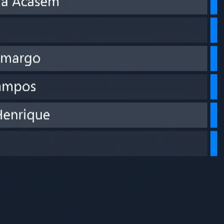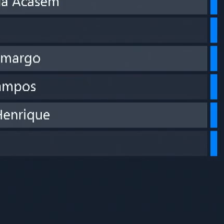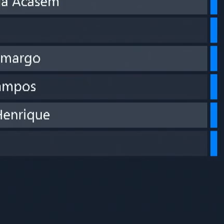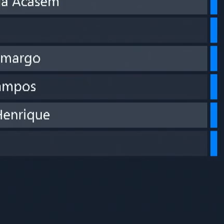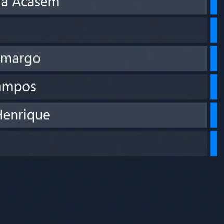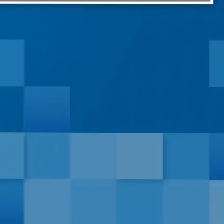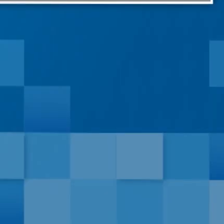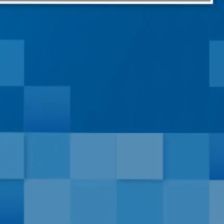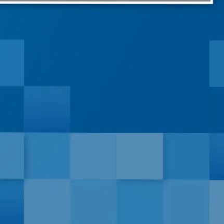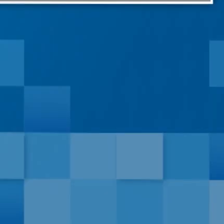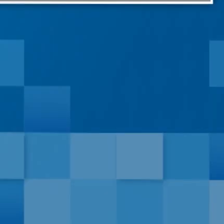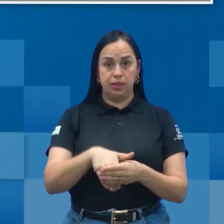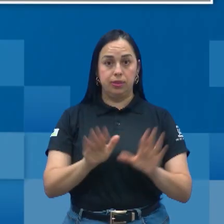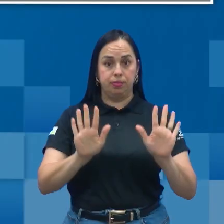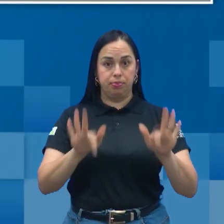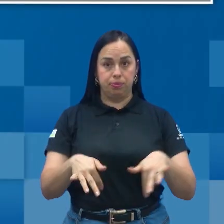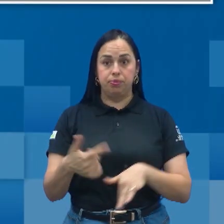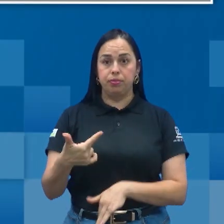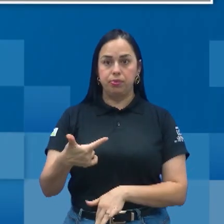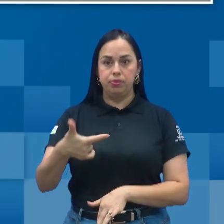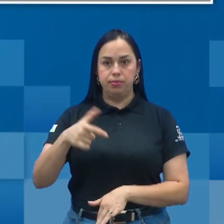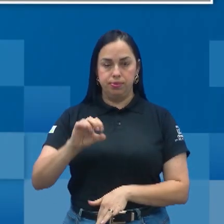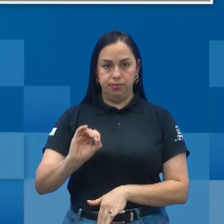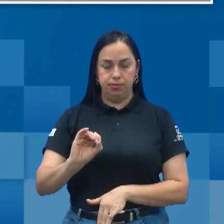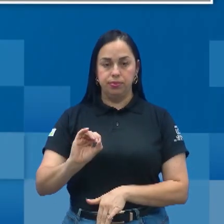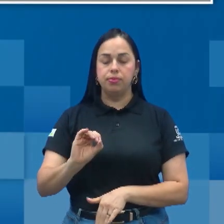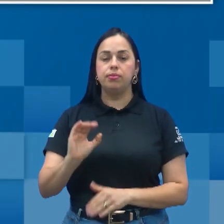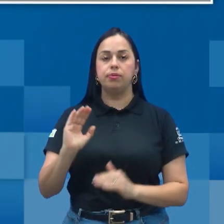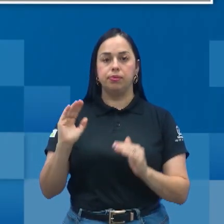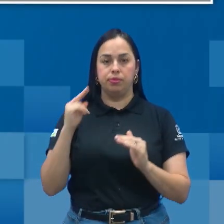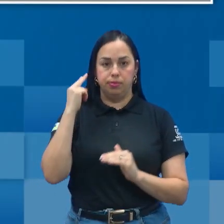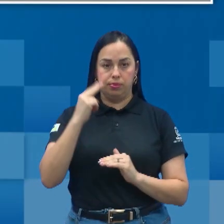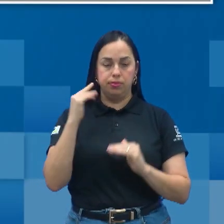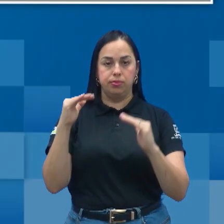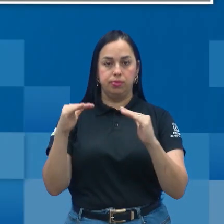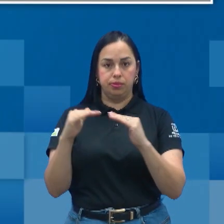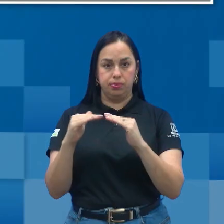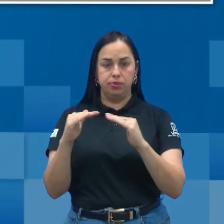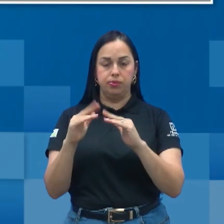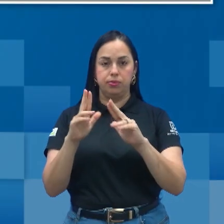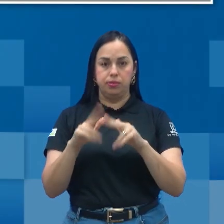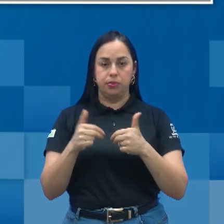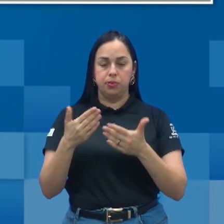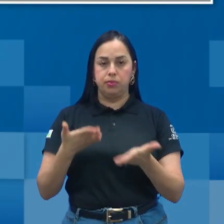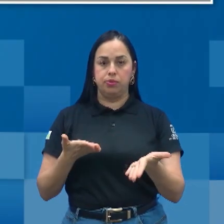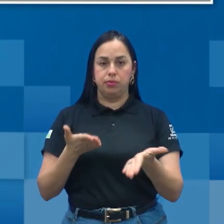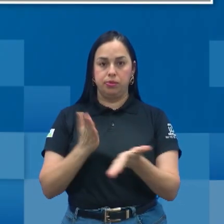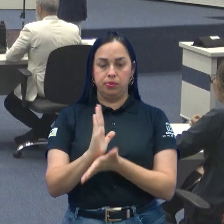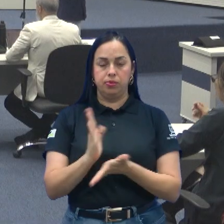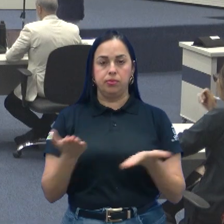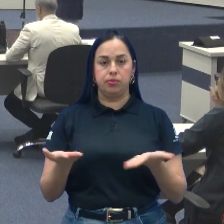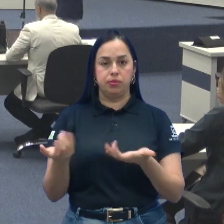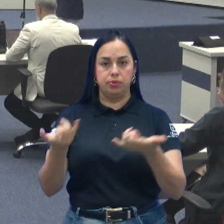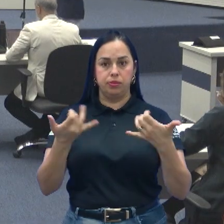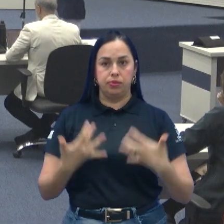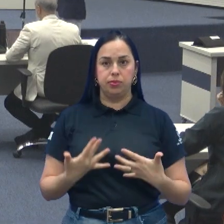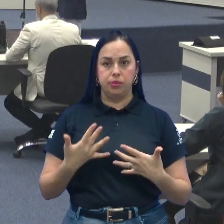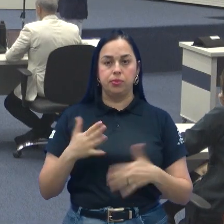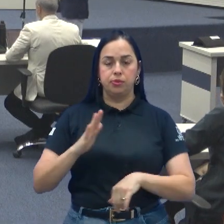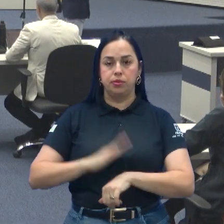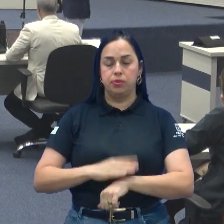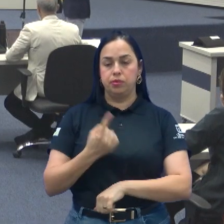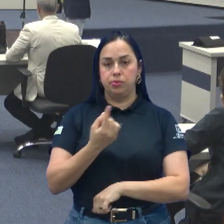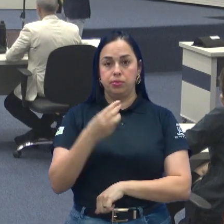Encerrada a votação. 20 votos favoráveis. Com 20 votos favoráveis, está aprovado por unanimidade. Justificativa de voto por tempo de 1